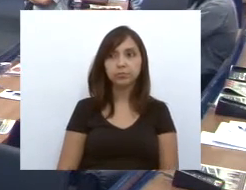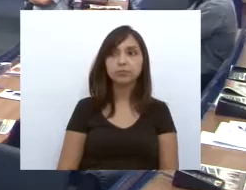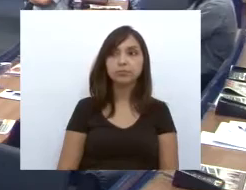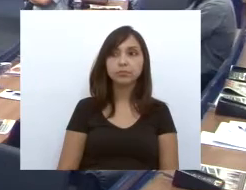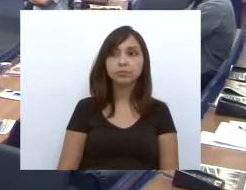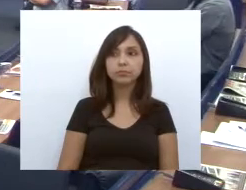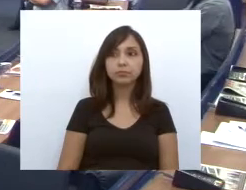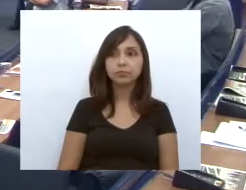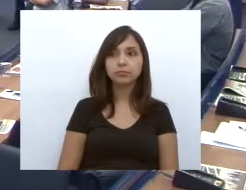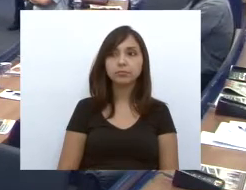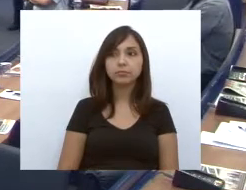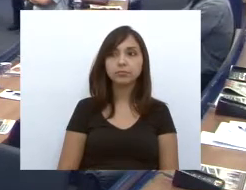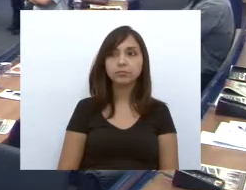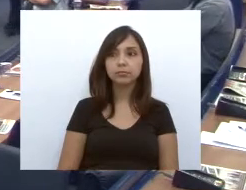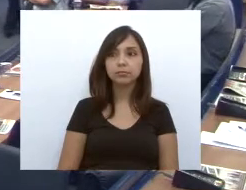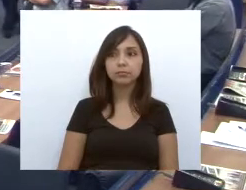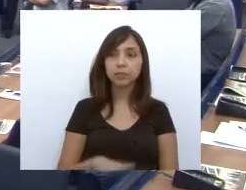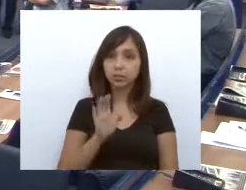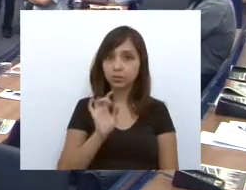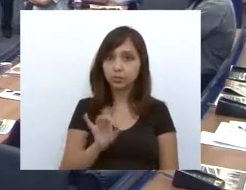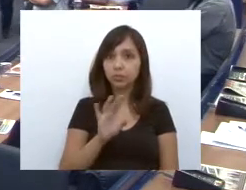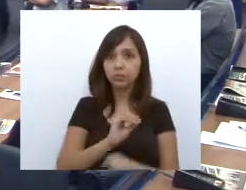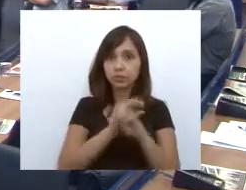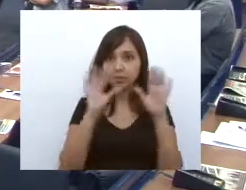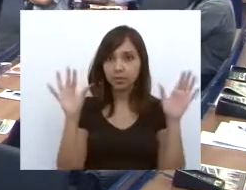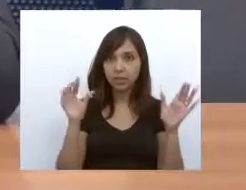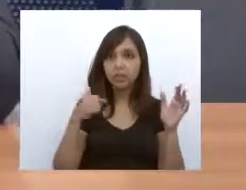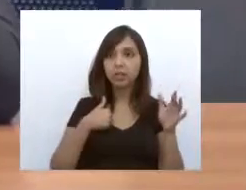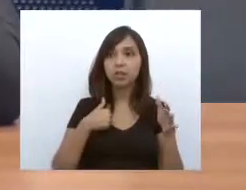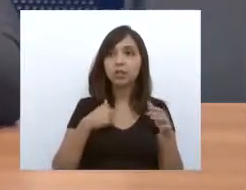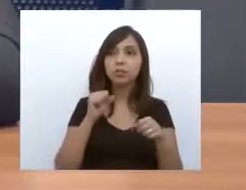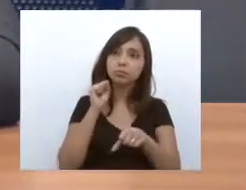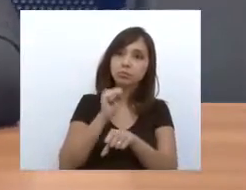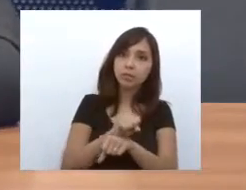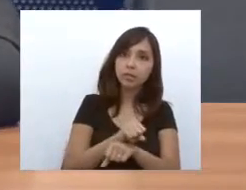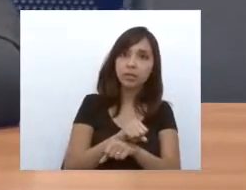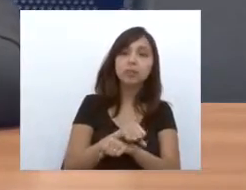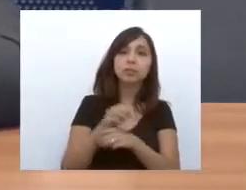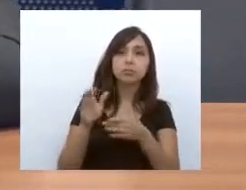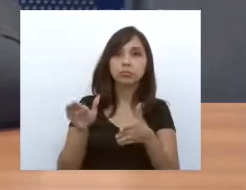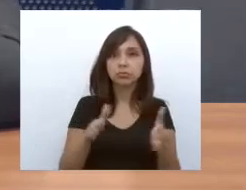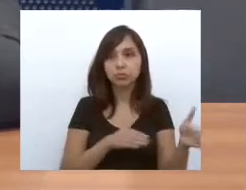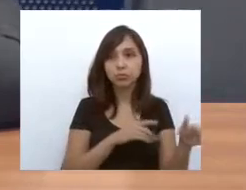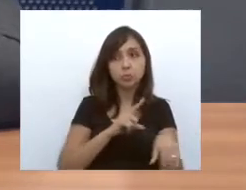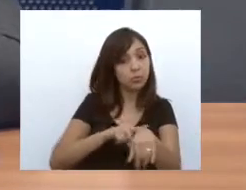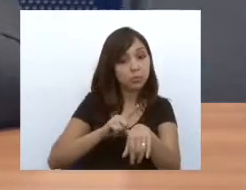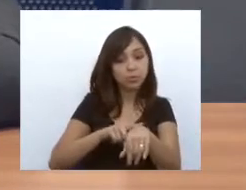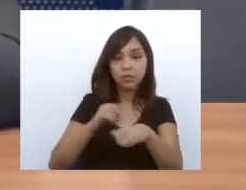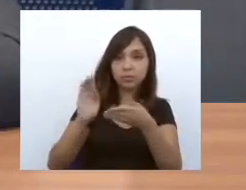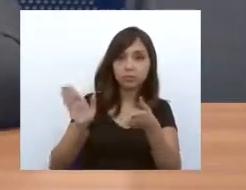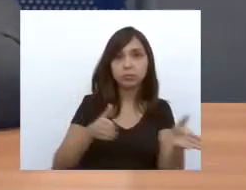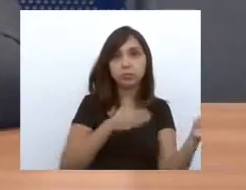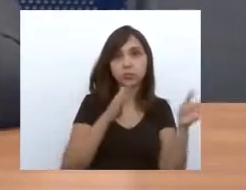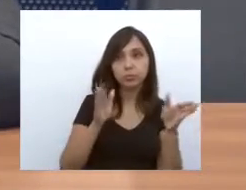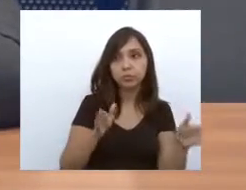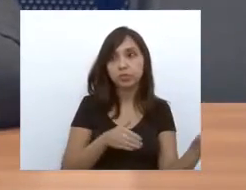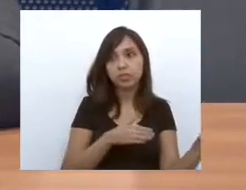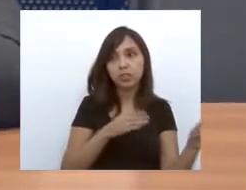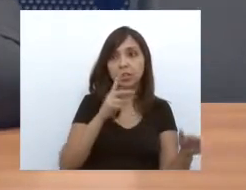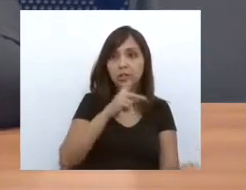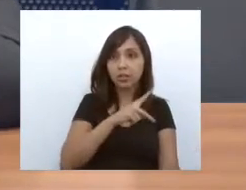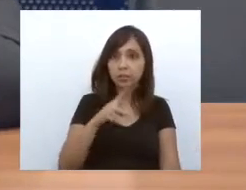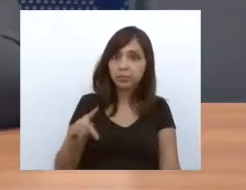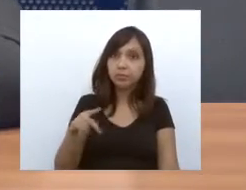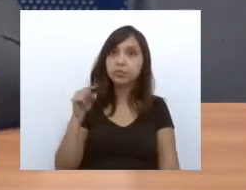Vereador Eduardo, só para esclarecer, quando eu suspendo a sessão, automaticamente o tempo já é corrido, mas quando a professora